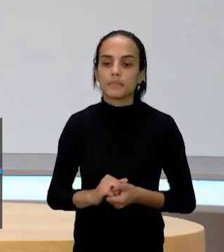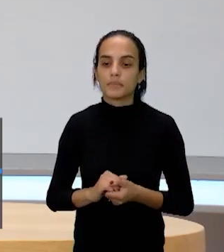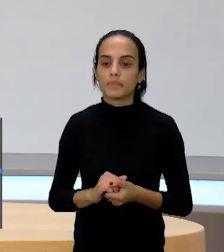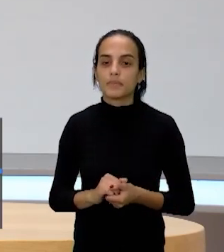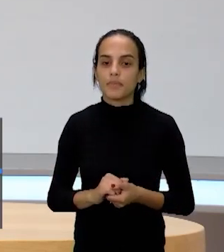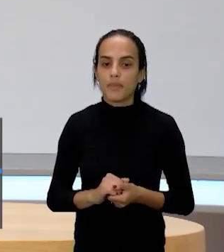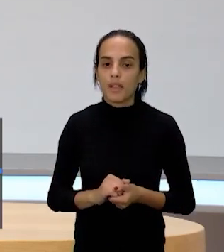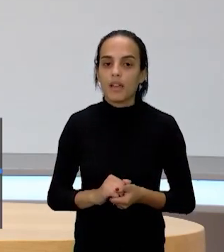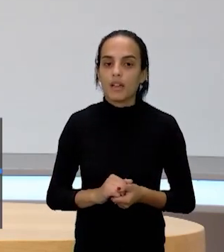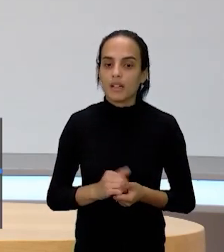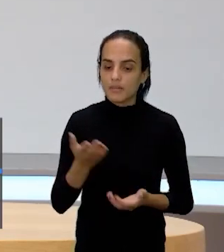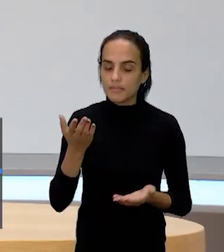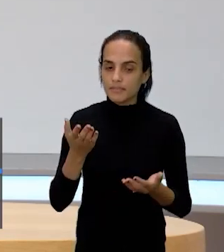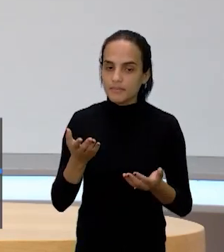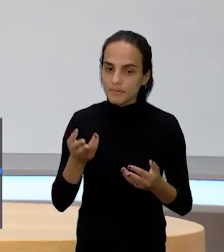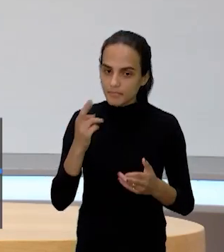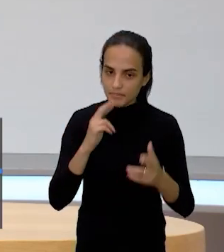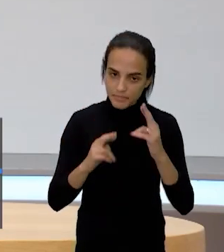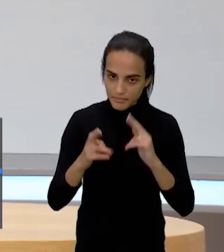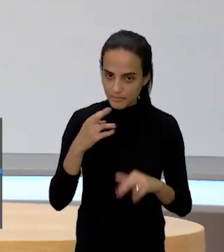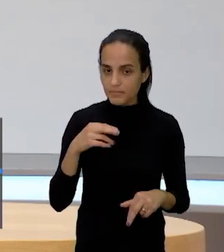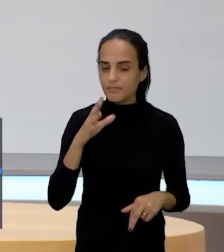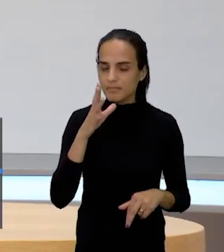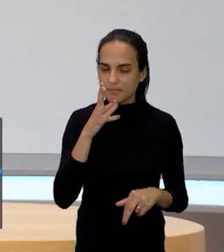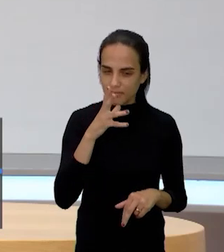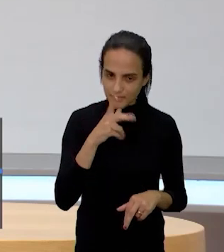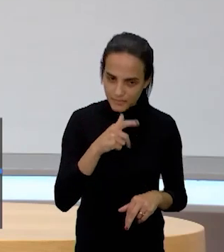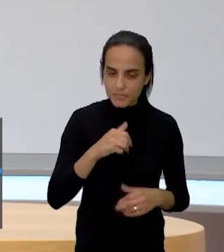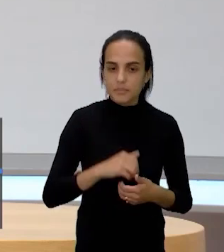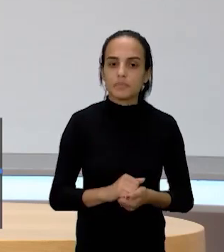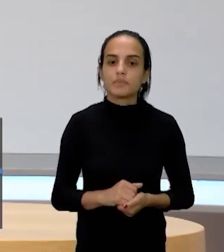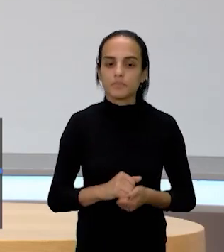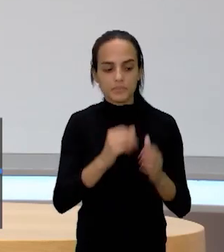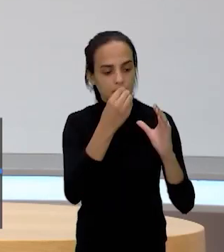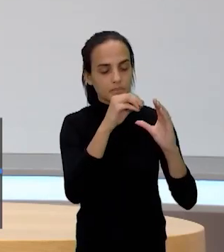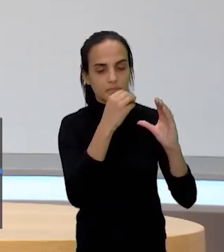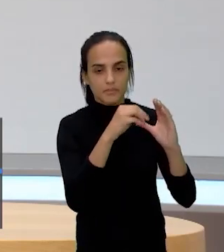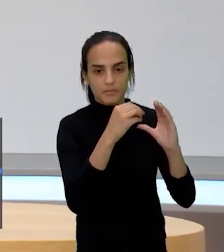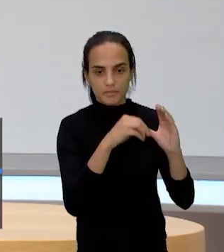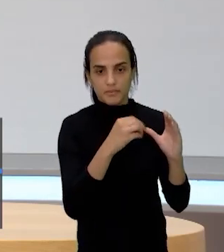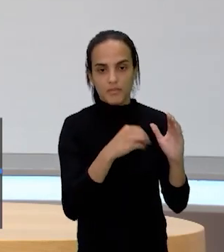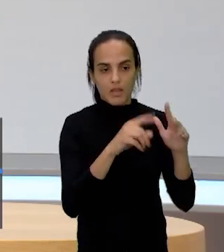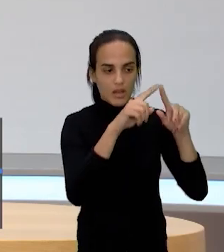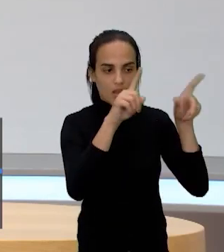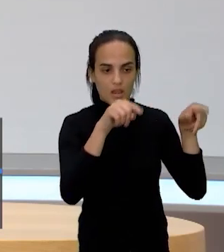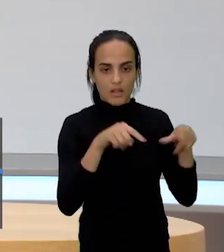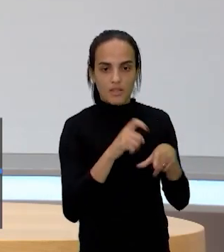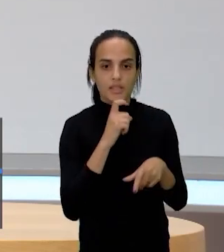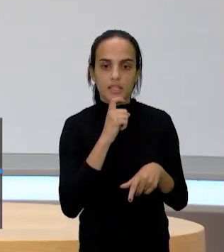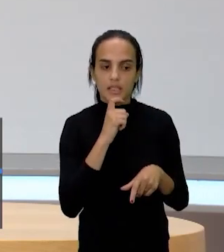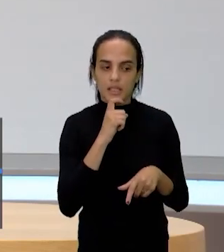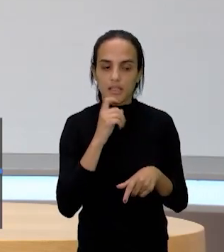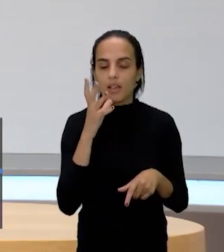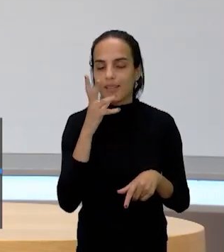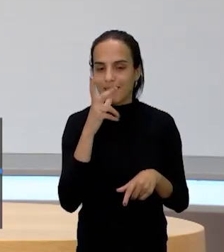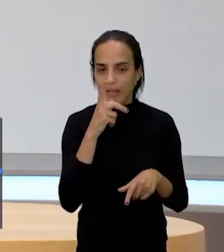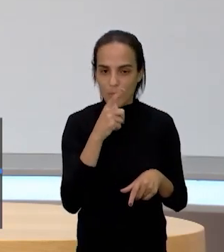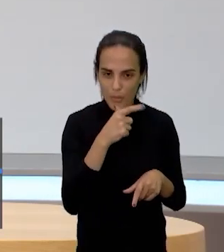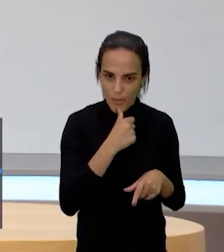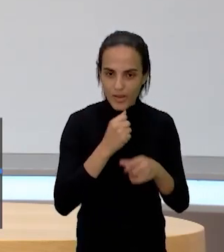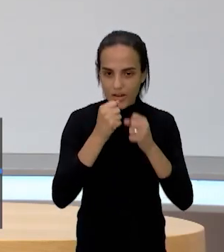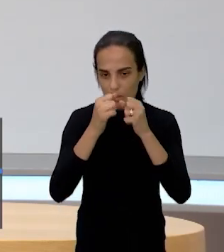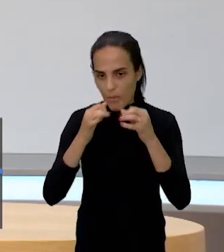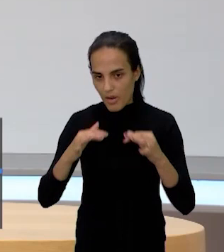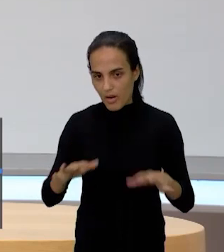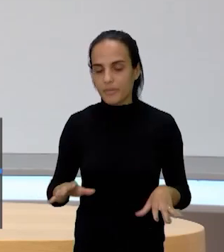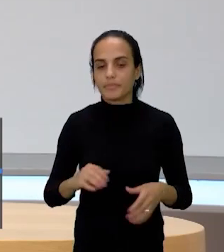mais devagar. Então, quando eu coloco o alimento na geladeira, eu estou diminuindo a velocidade de reação da decomposição